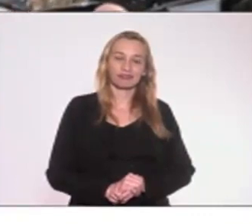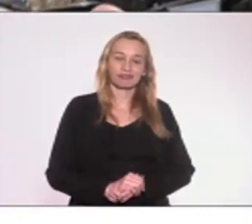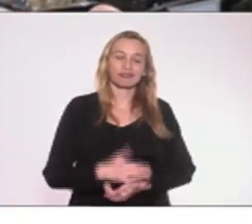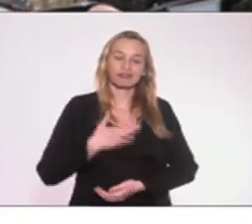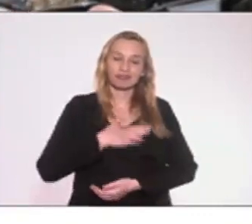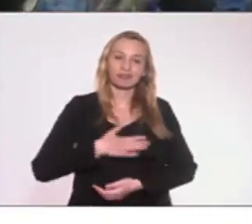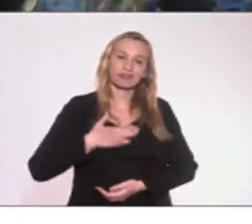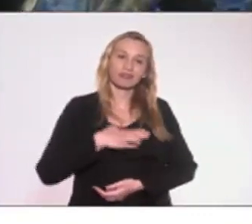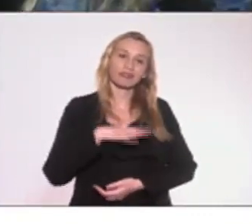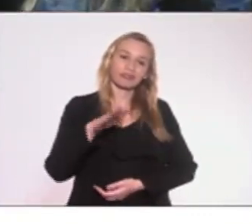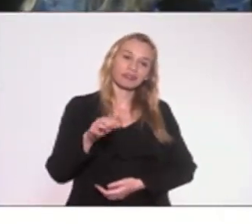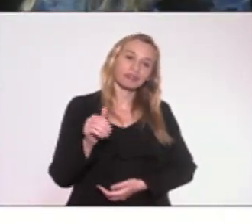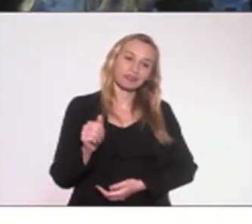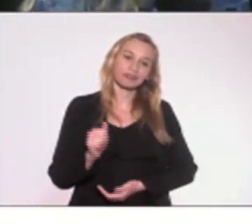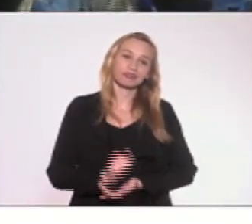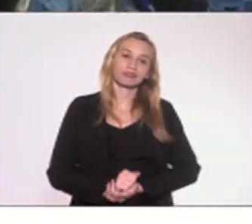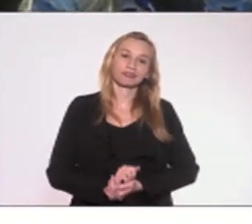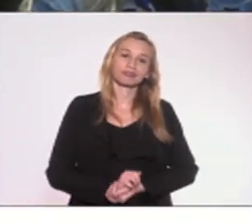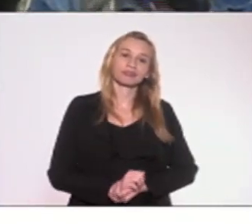Gostaria de chamar a presença